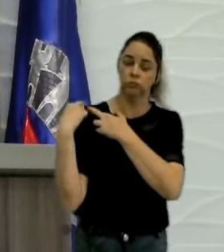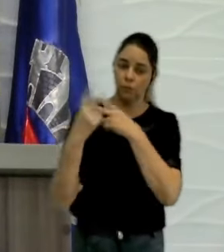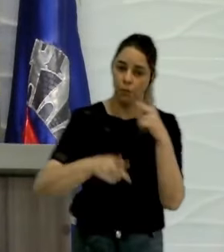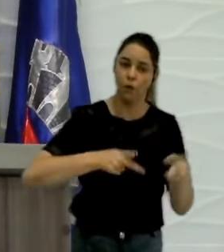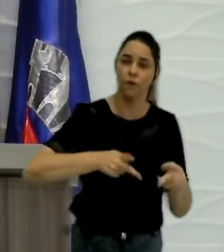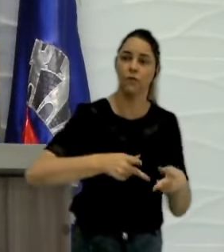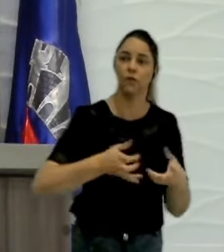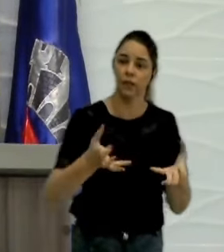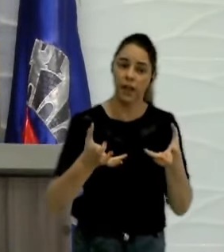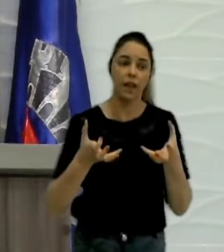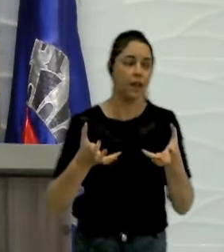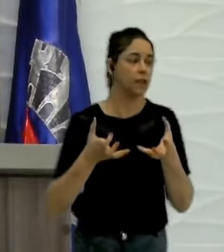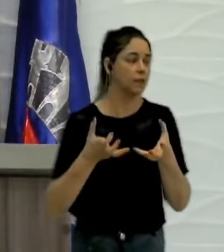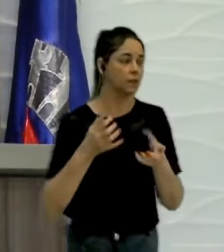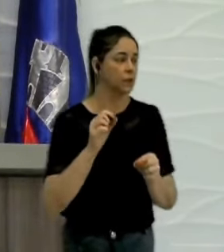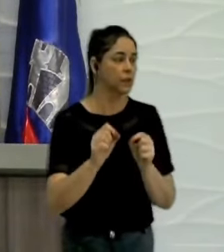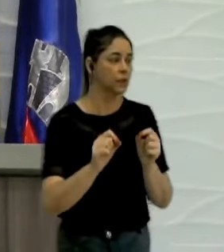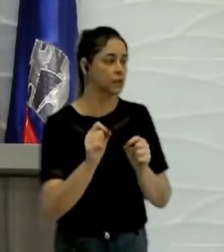quer